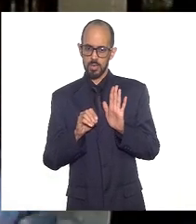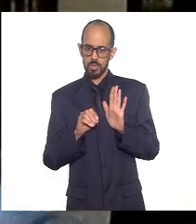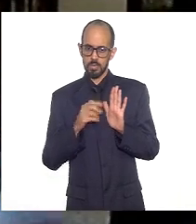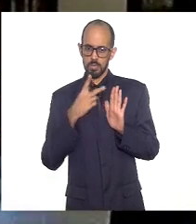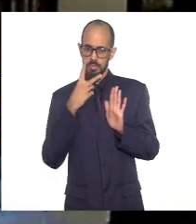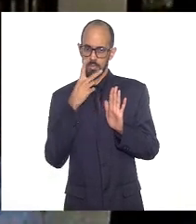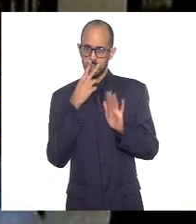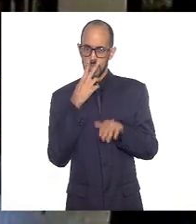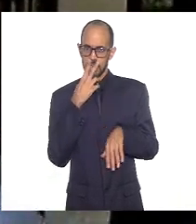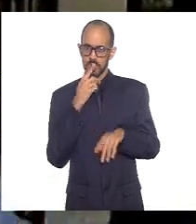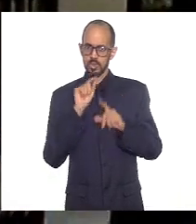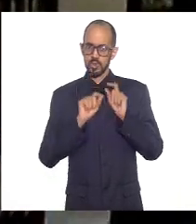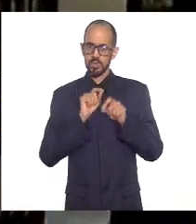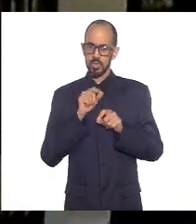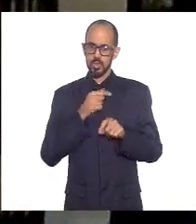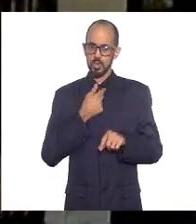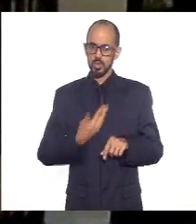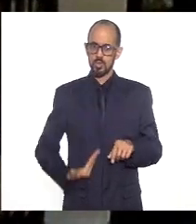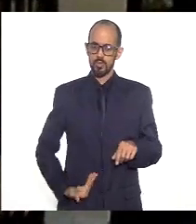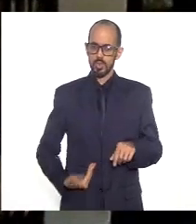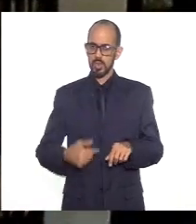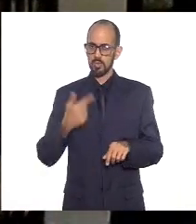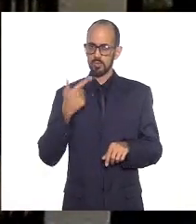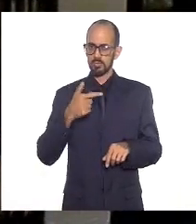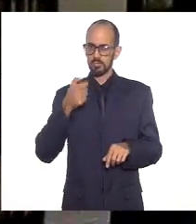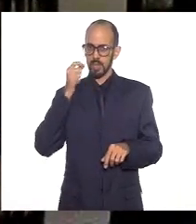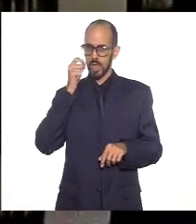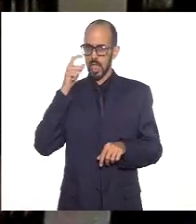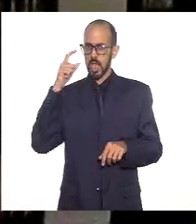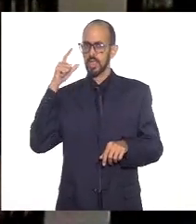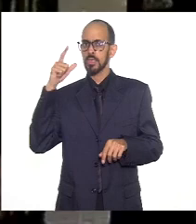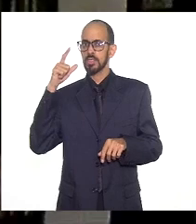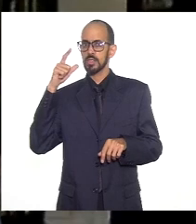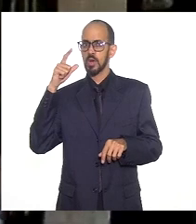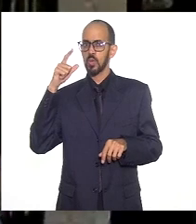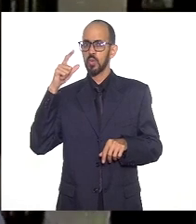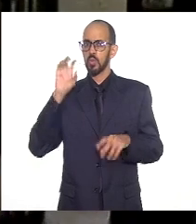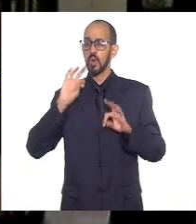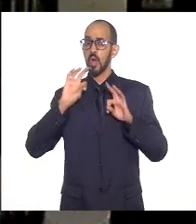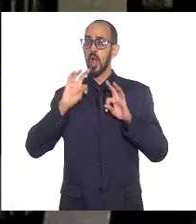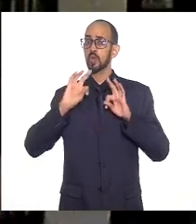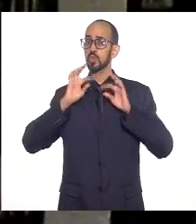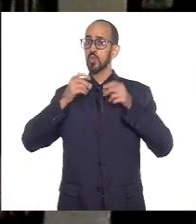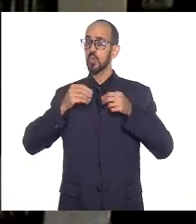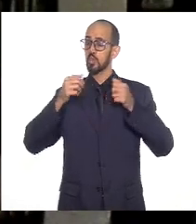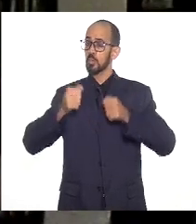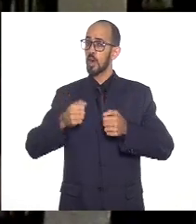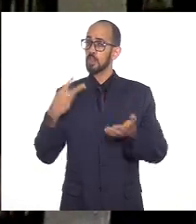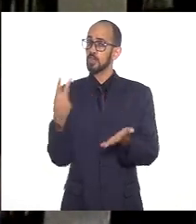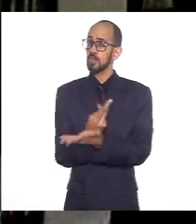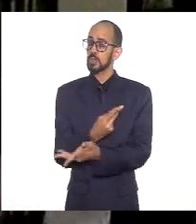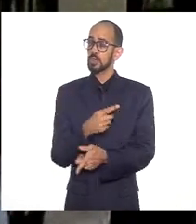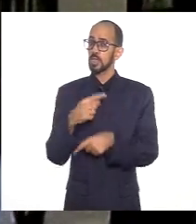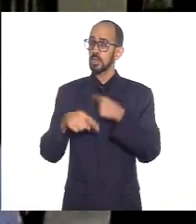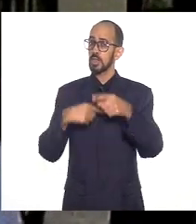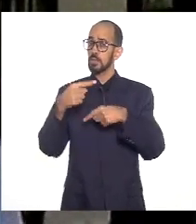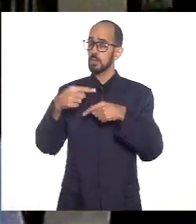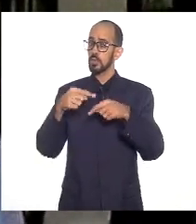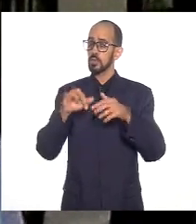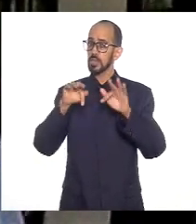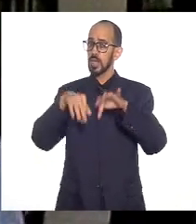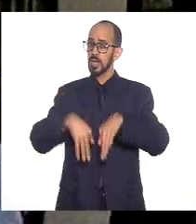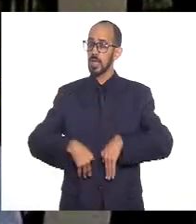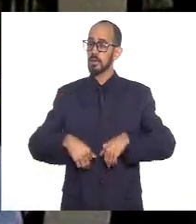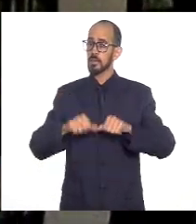que o governo não está atento ao que poderá vir a acontecer depois que passar